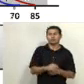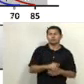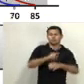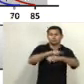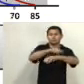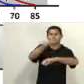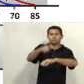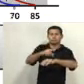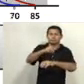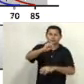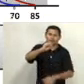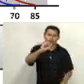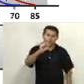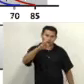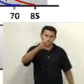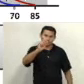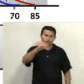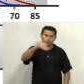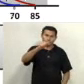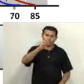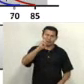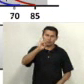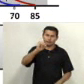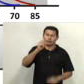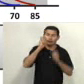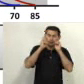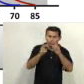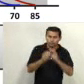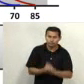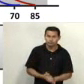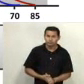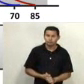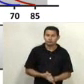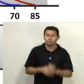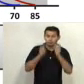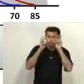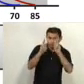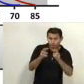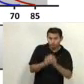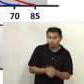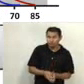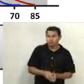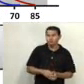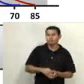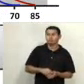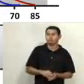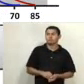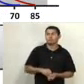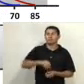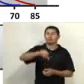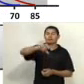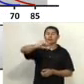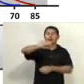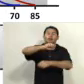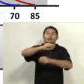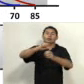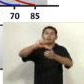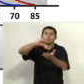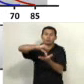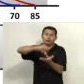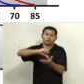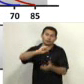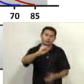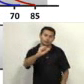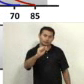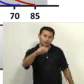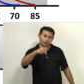dúvida de Santa Maria, tá, pessoal? Então, olha só, tá? Olha só, em Santa Maria, então, pergunta, né, a